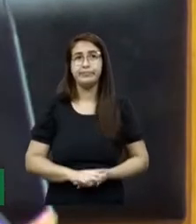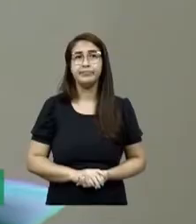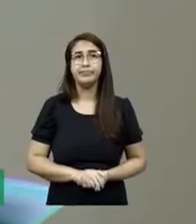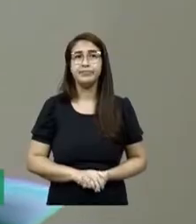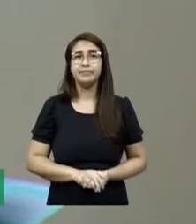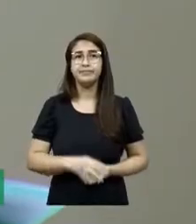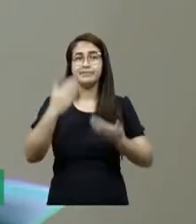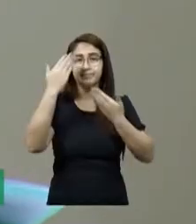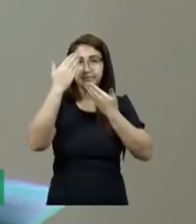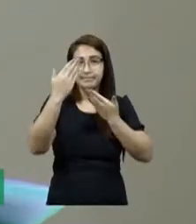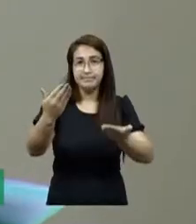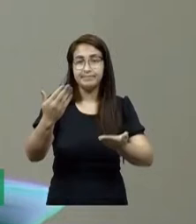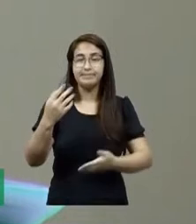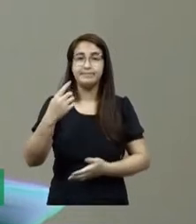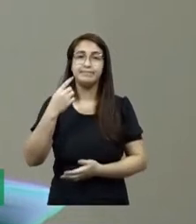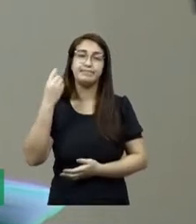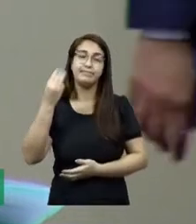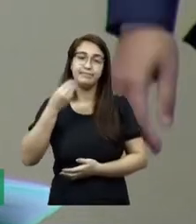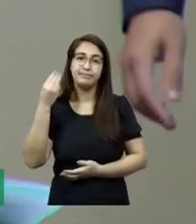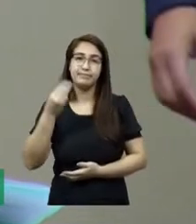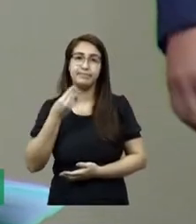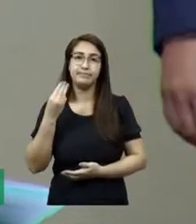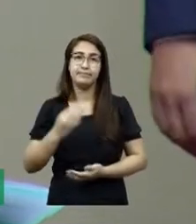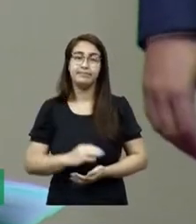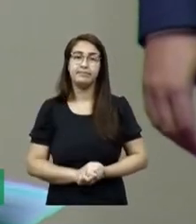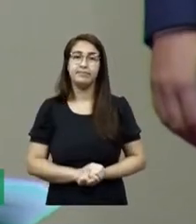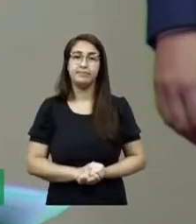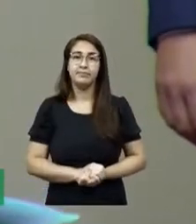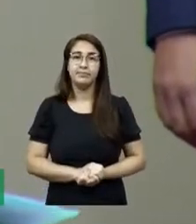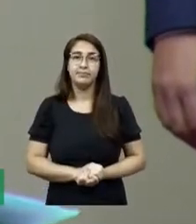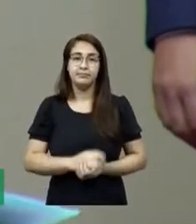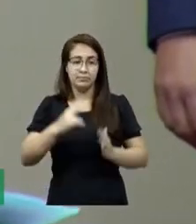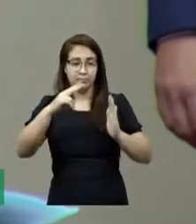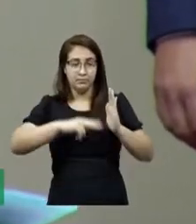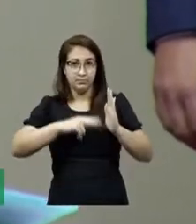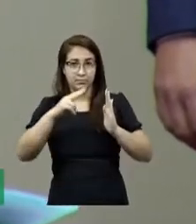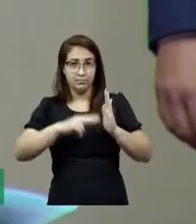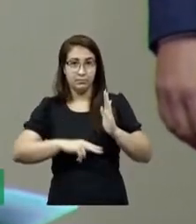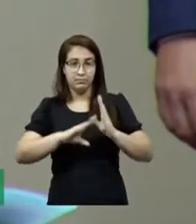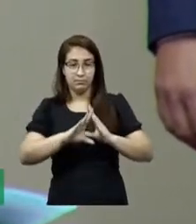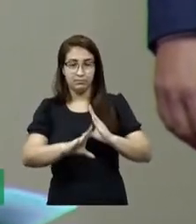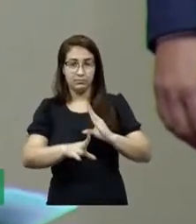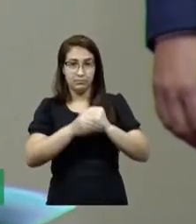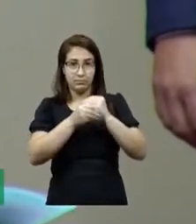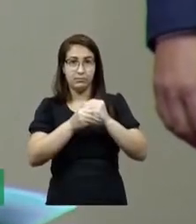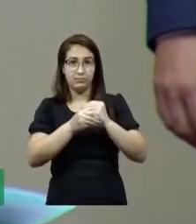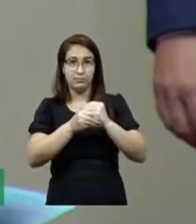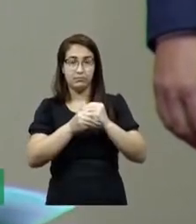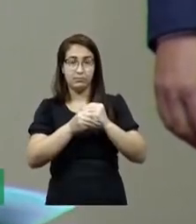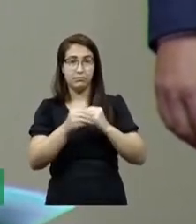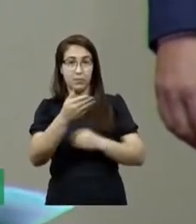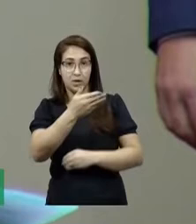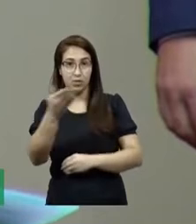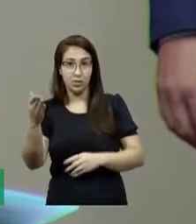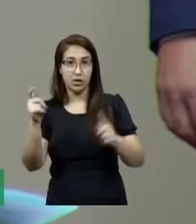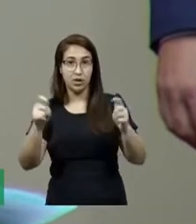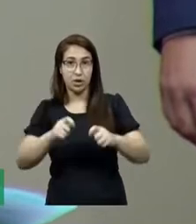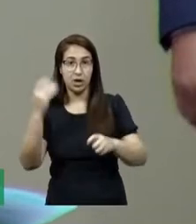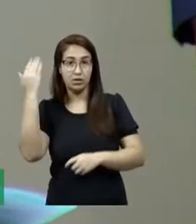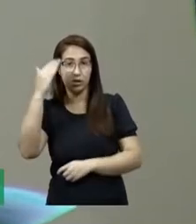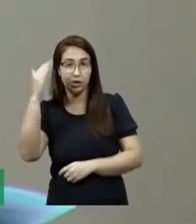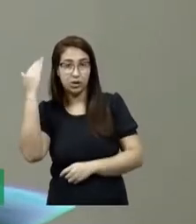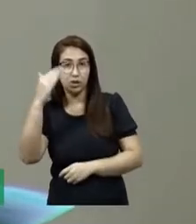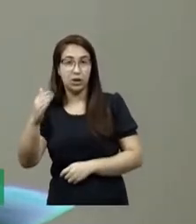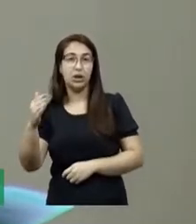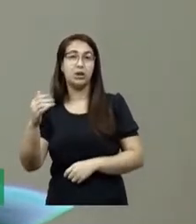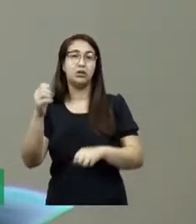Obrigado, deputado Márcio Machado, eu vou ler a emenda, até para que os senhores deputados